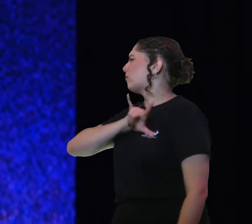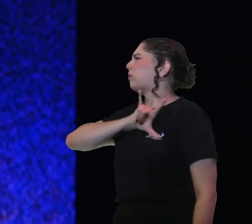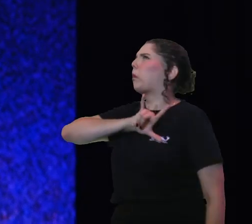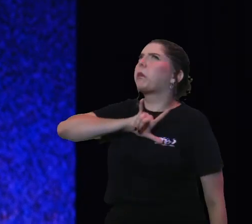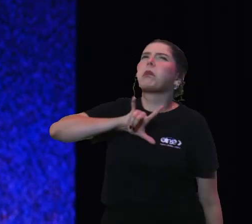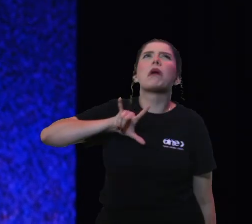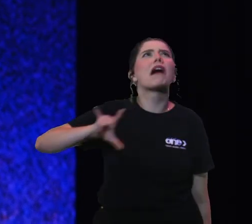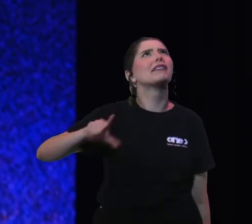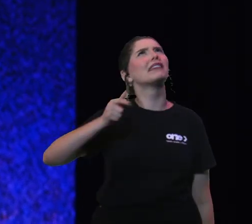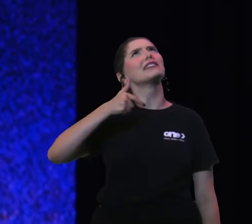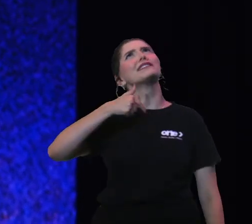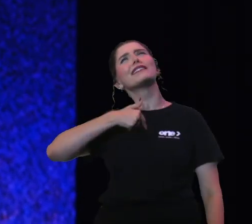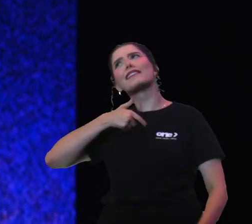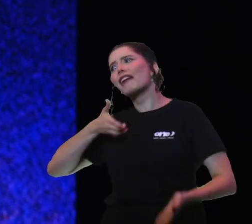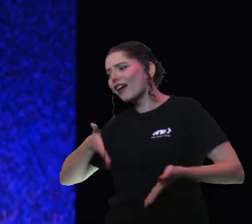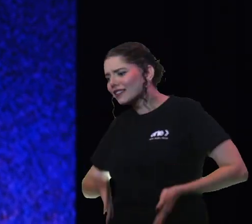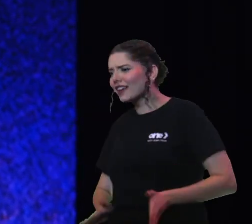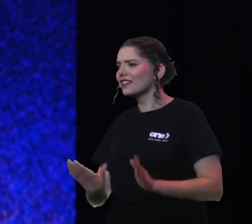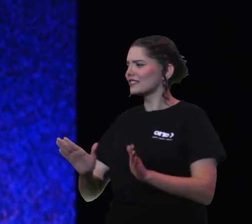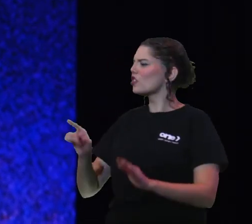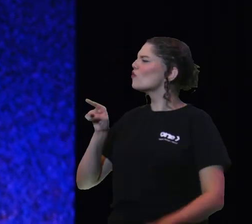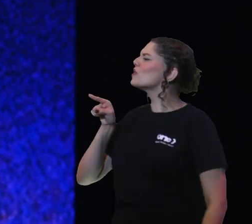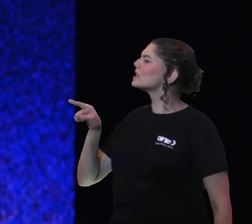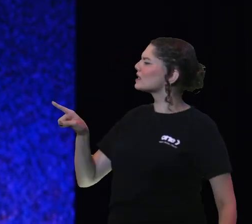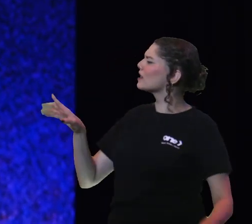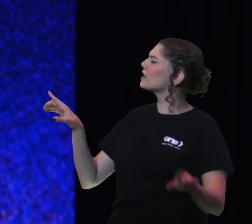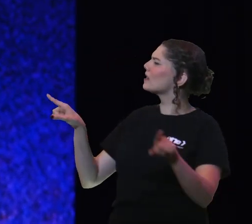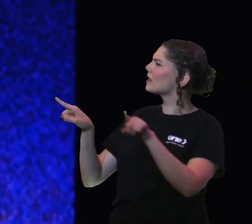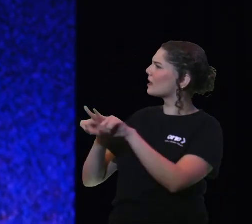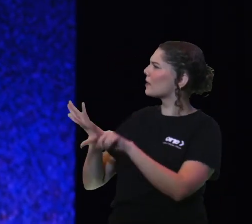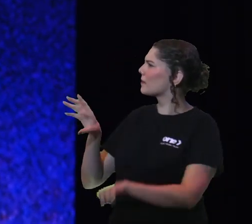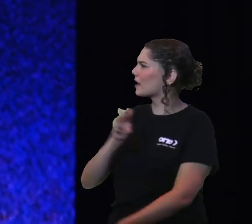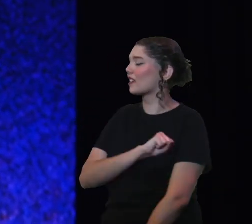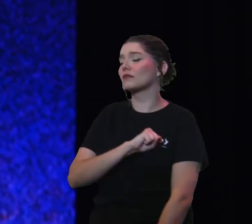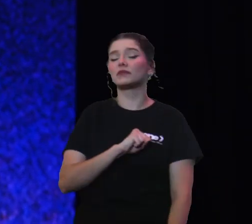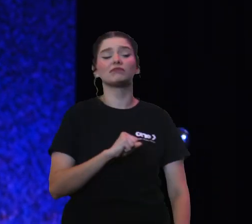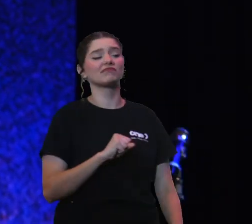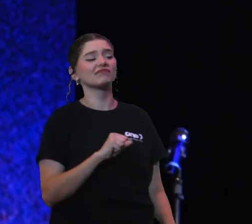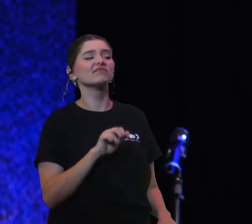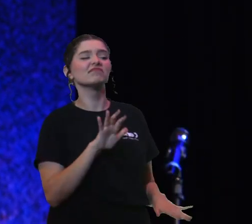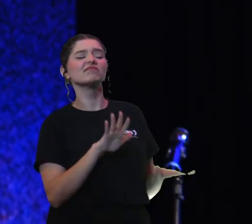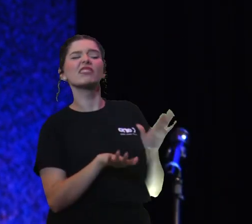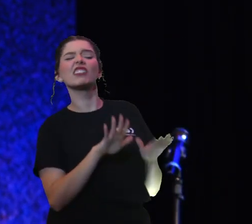conheço desde que eu nasci, você também me ama? E ela falou: mais ou menos.